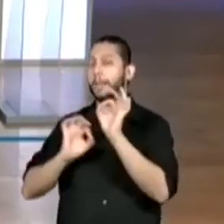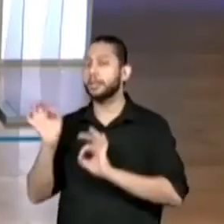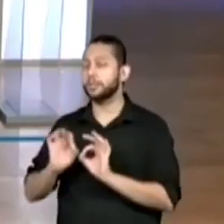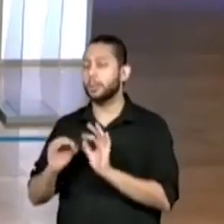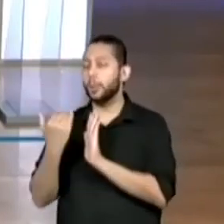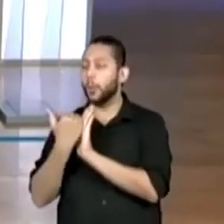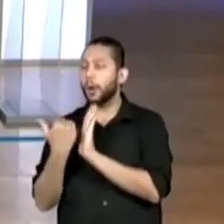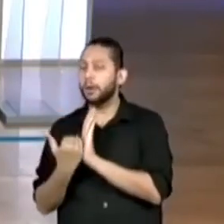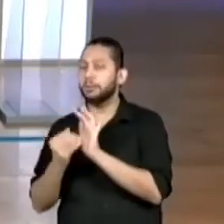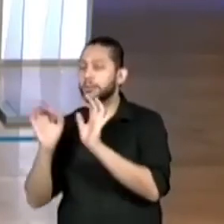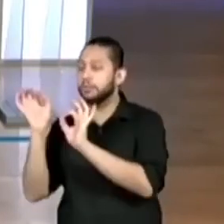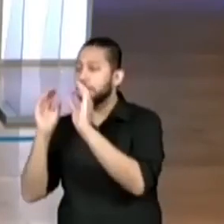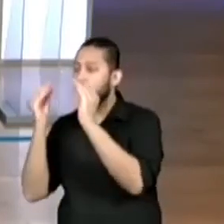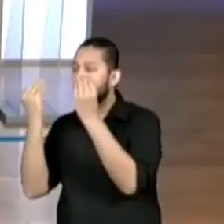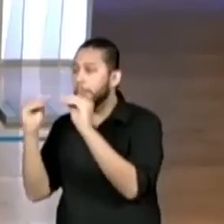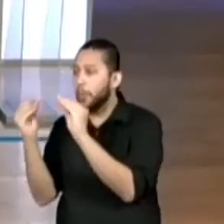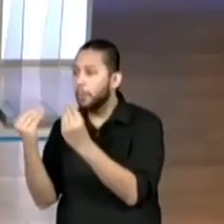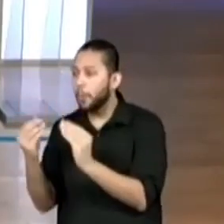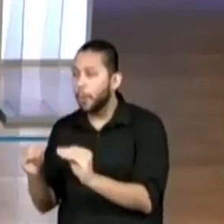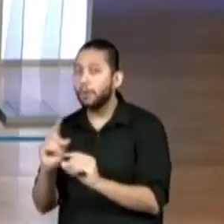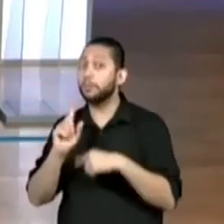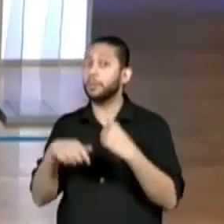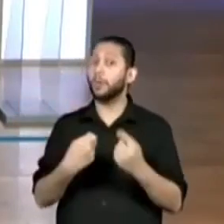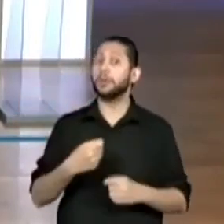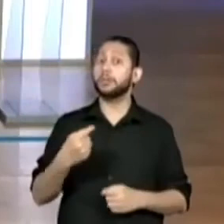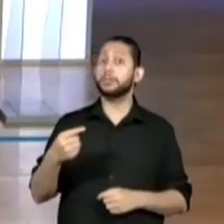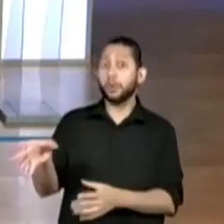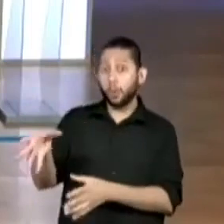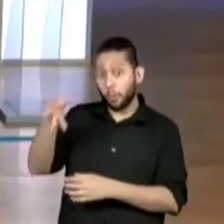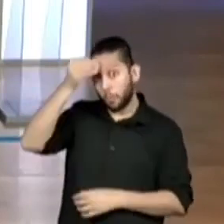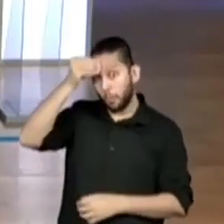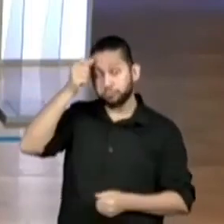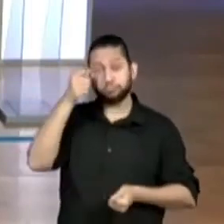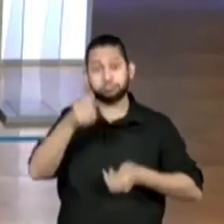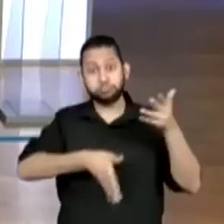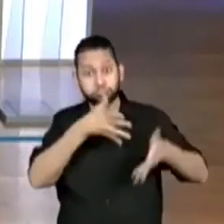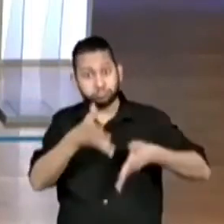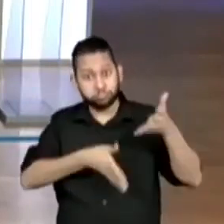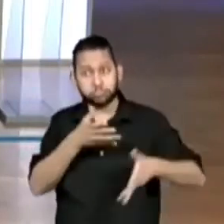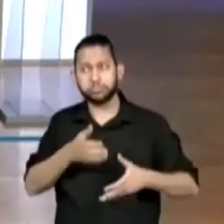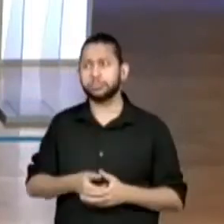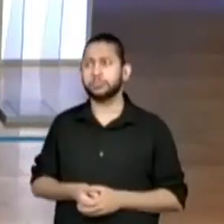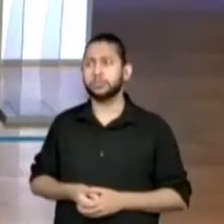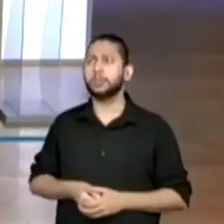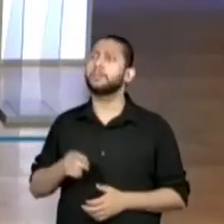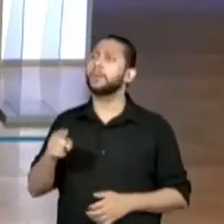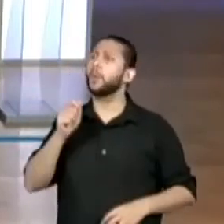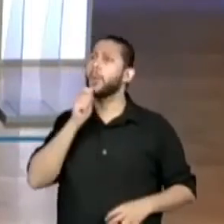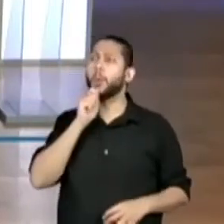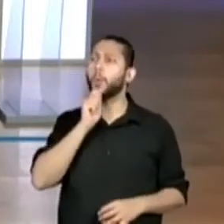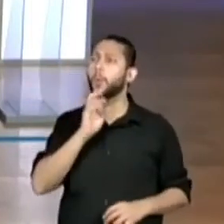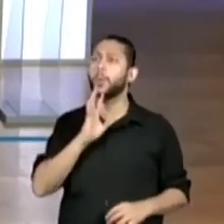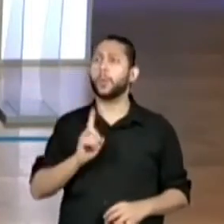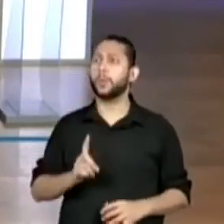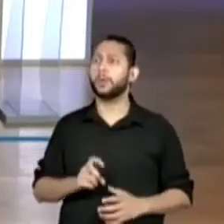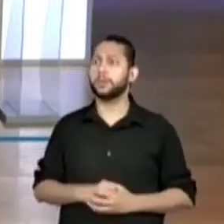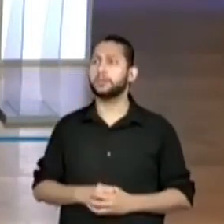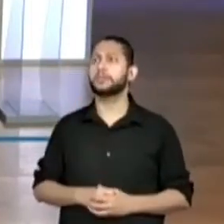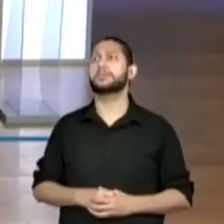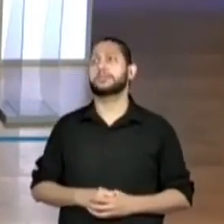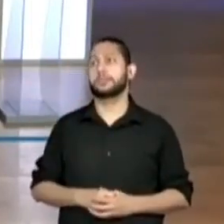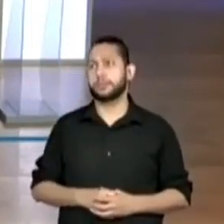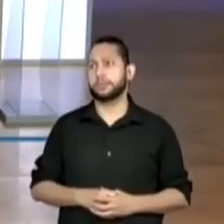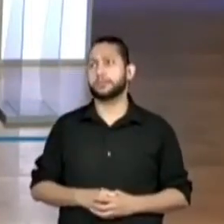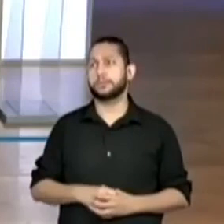conto. Já estão respondendo eu. Algumas pessoas estão falando que não conheciam. Então tá